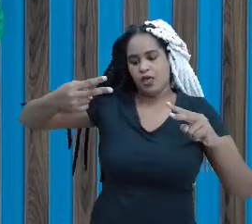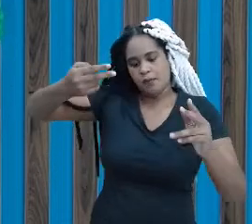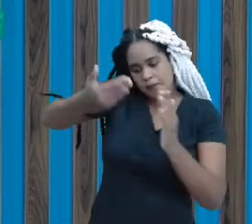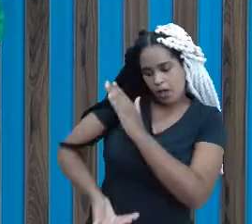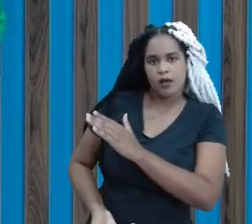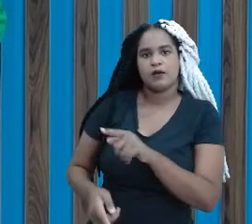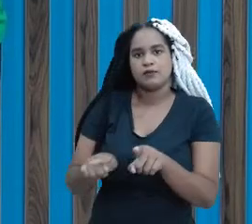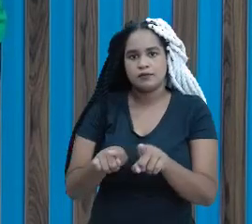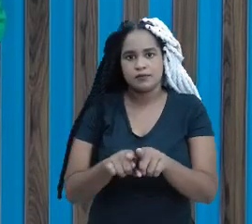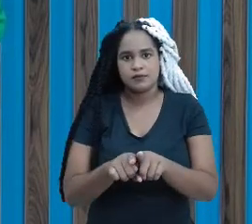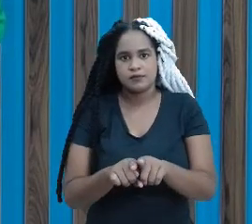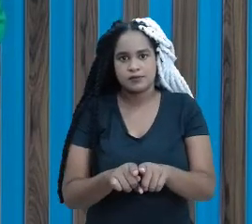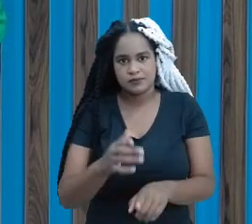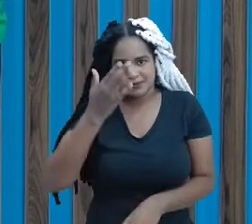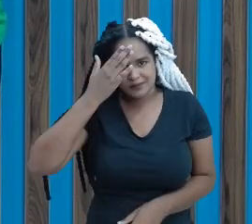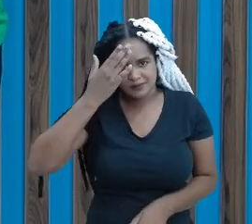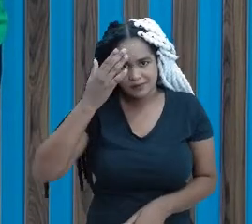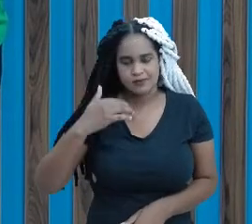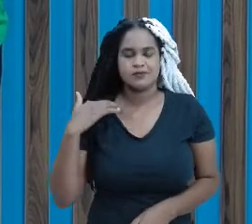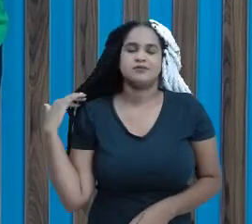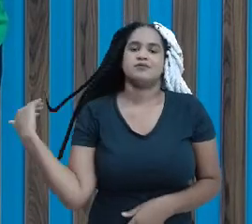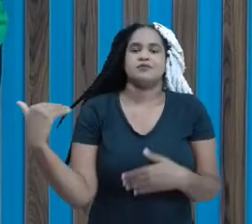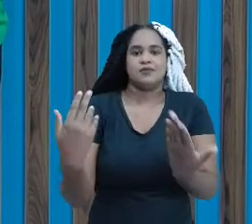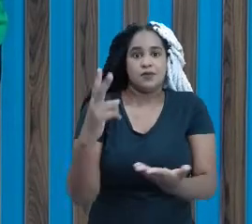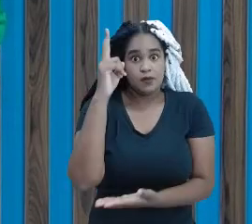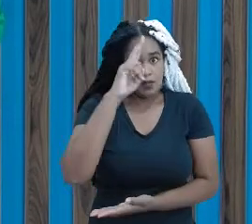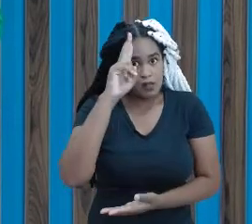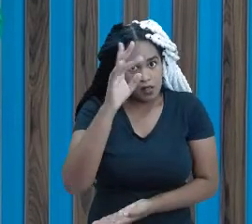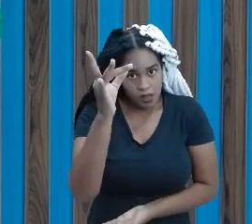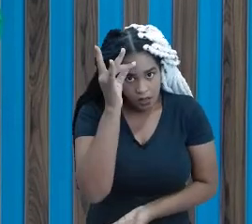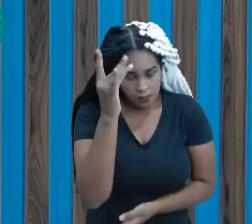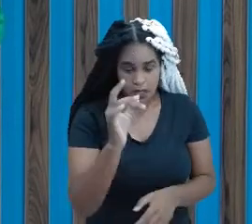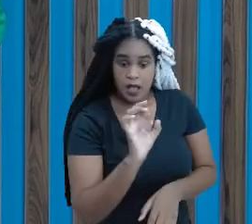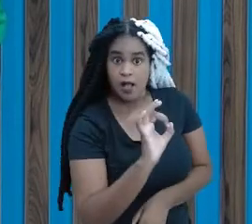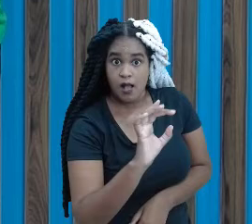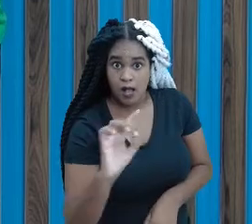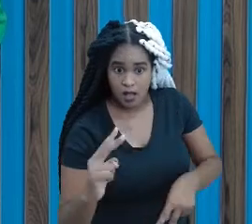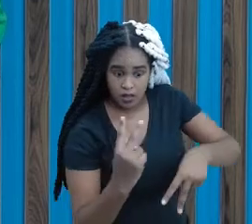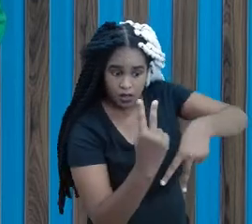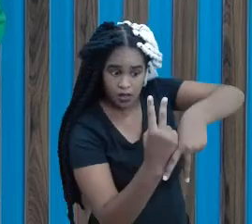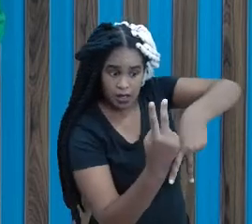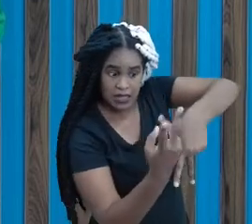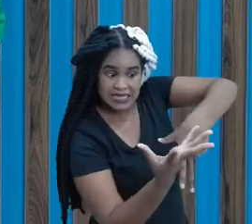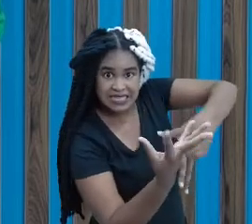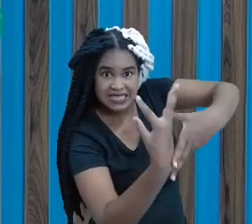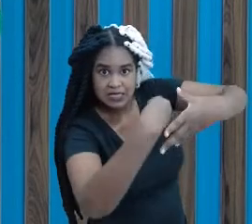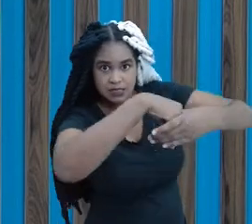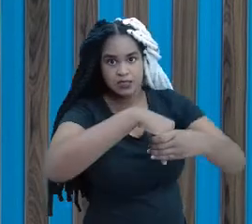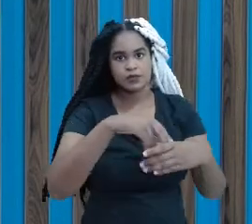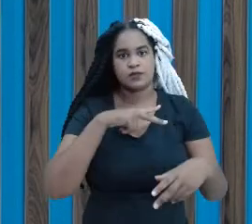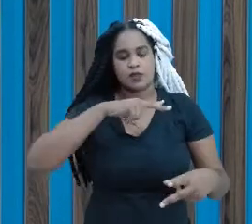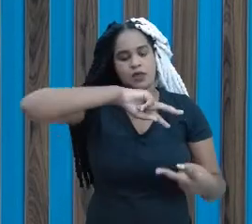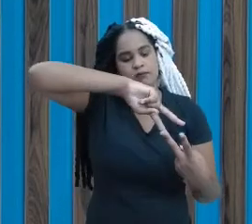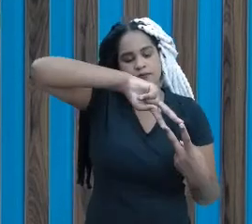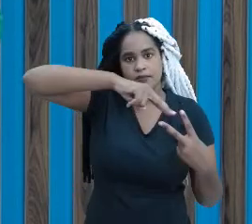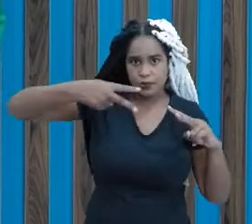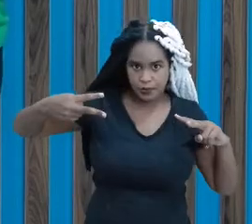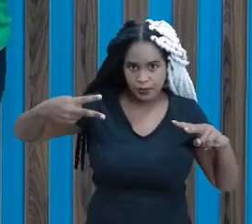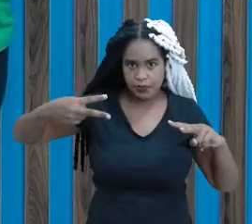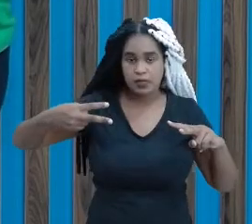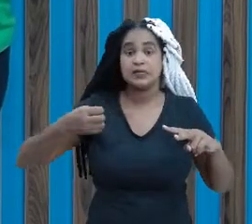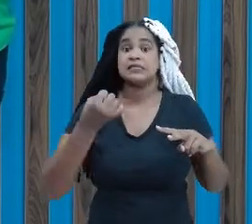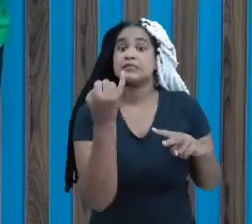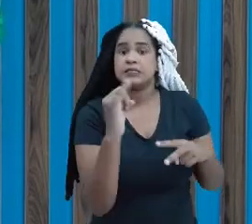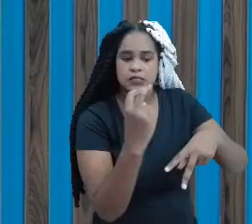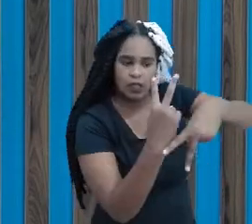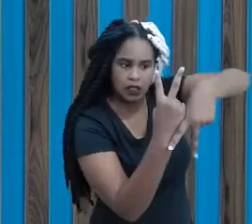genética, não é? Pois é, então lembra disso, tá? Cada cromossomo, dentro dele existe aquela sequência genética. Se